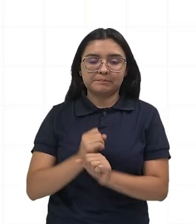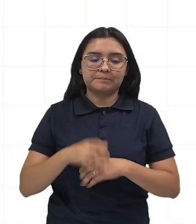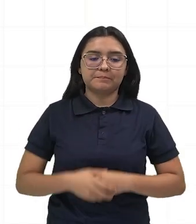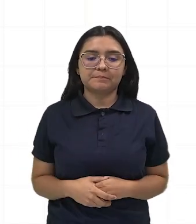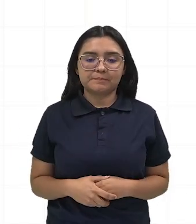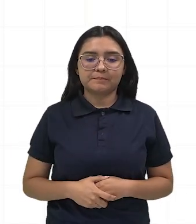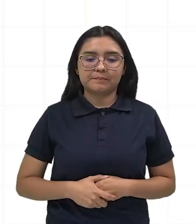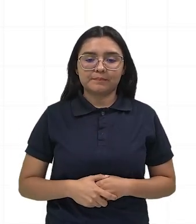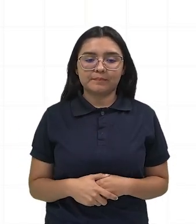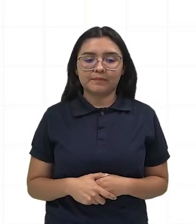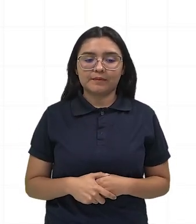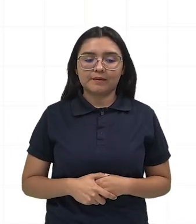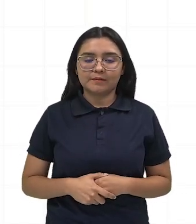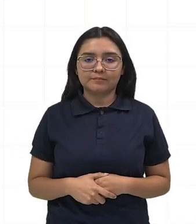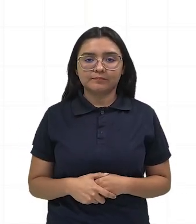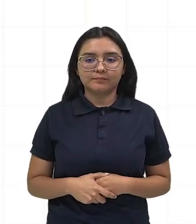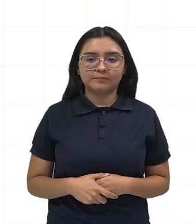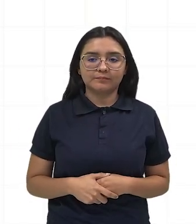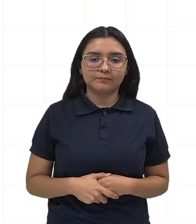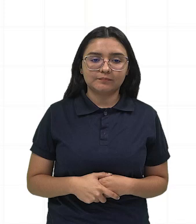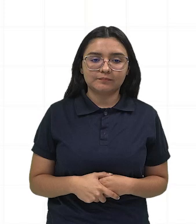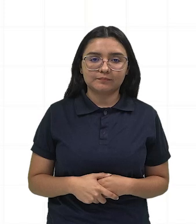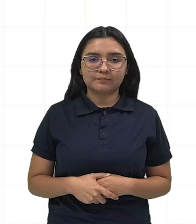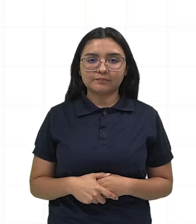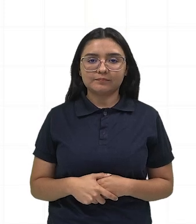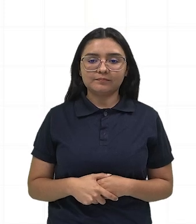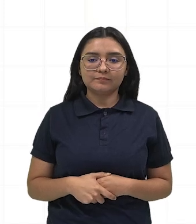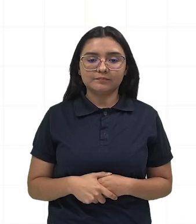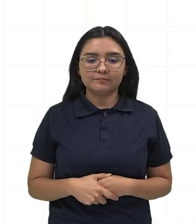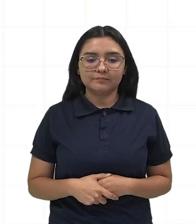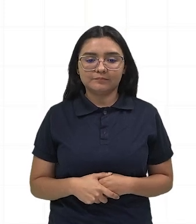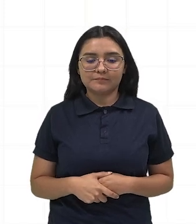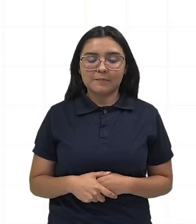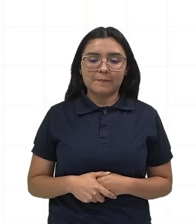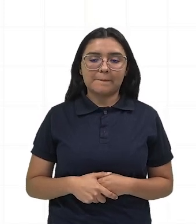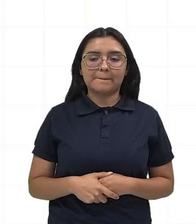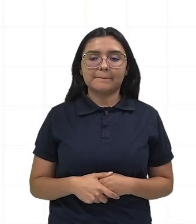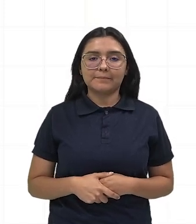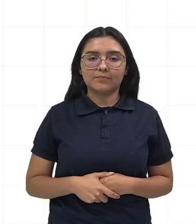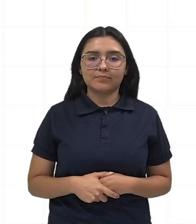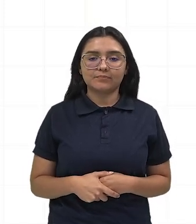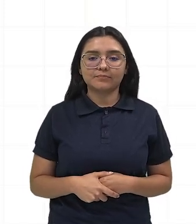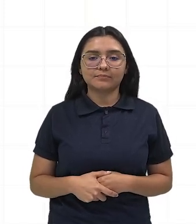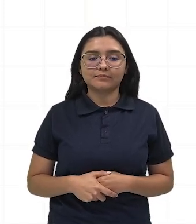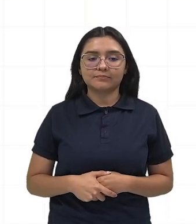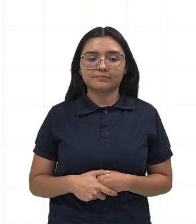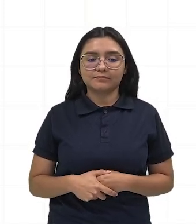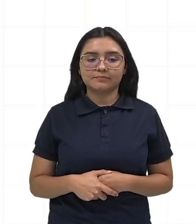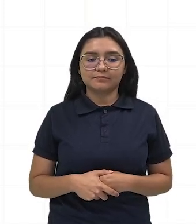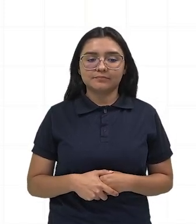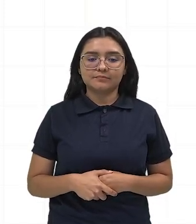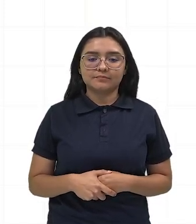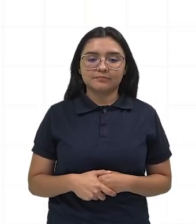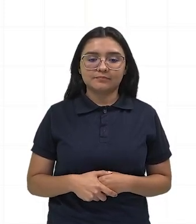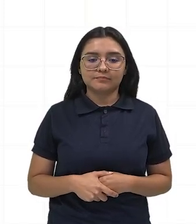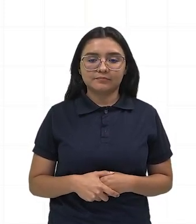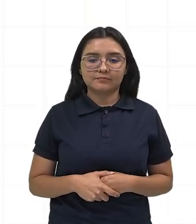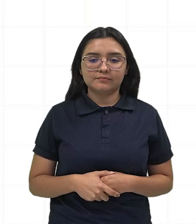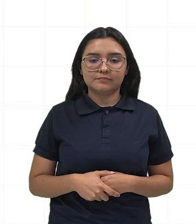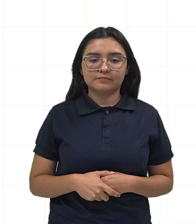9,2 mais 9,3 mais 9,6 mais